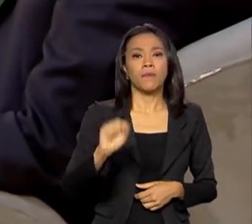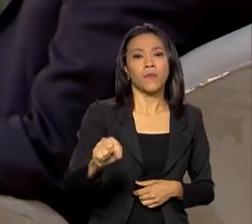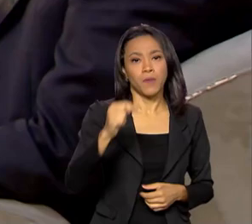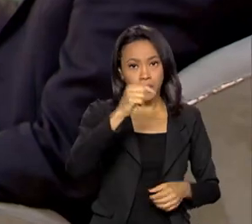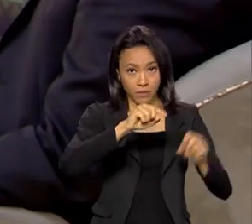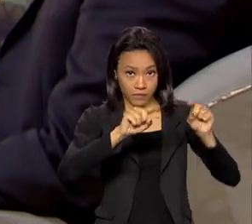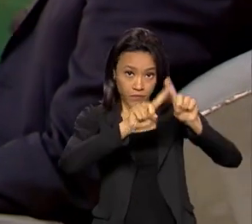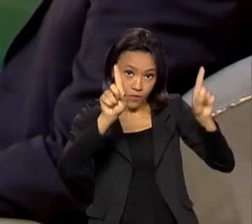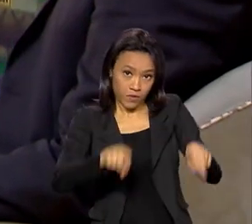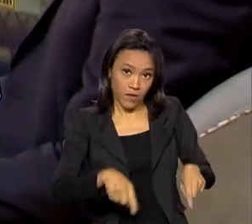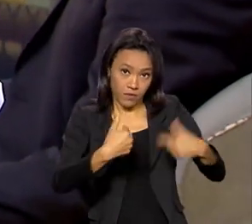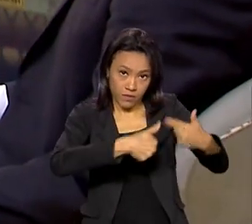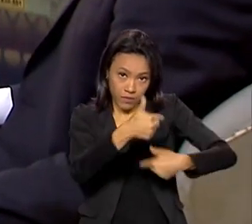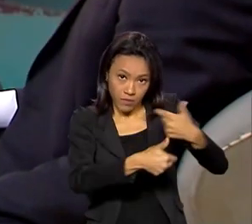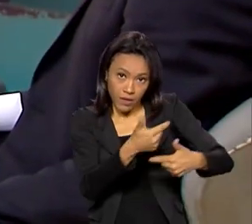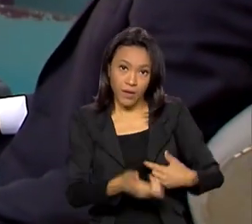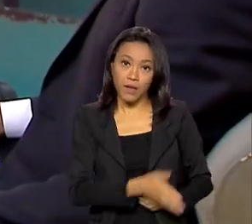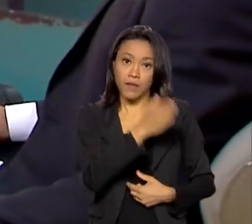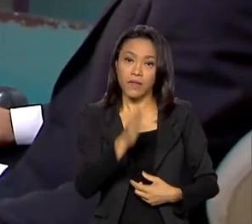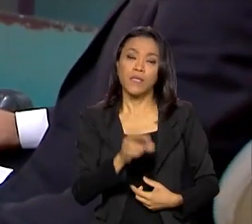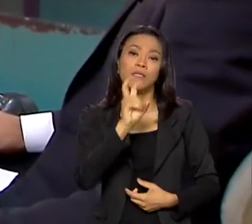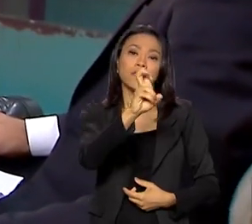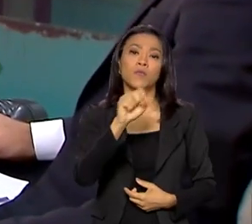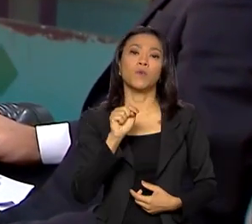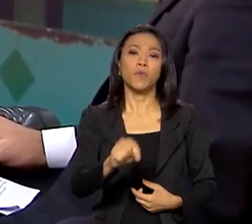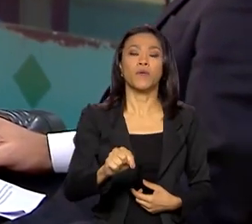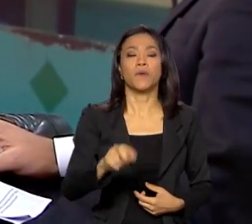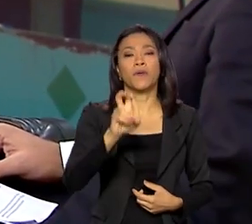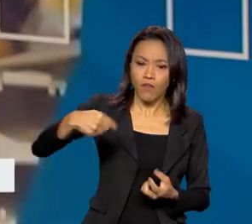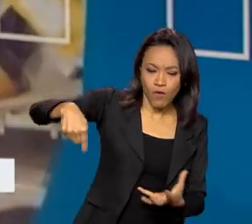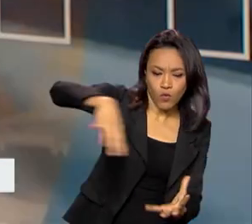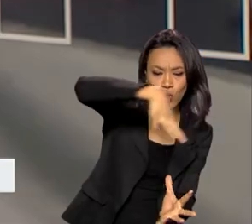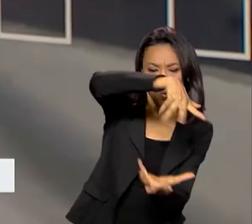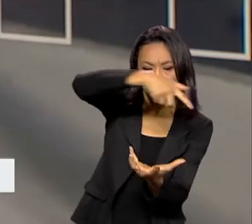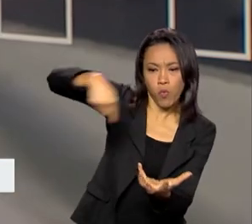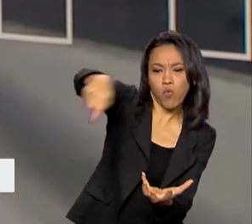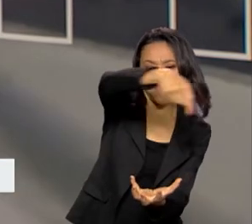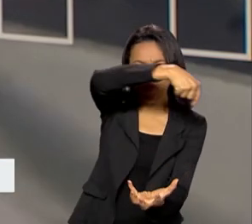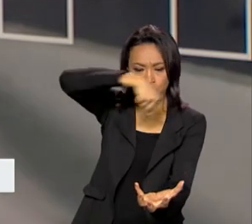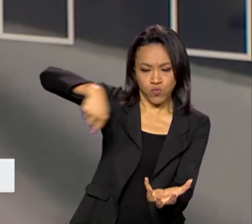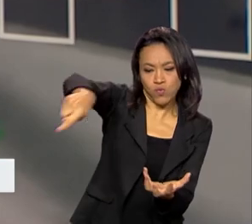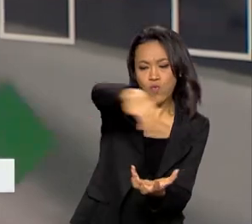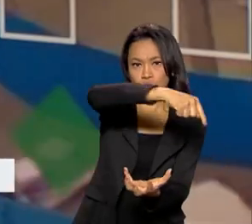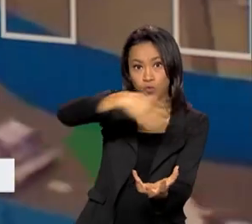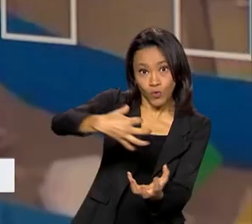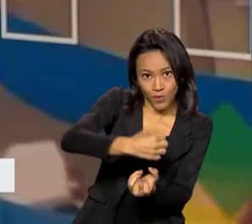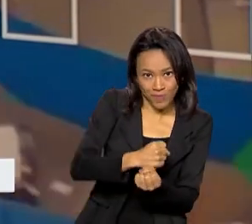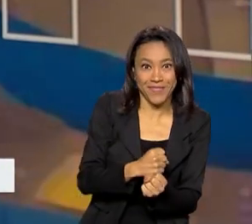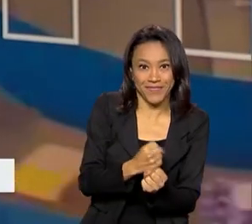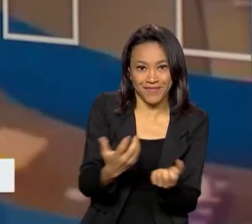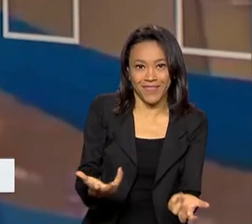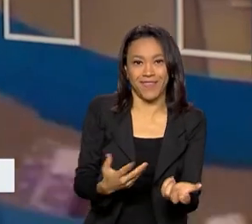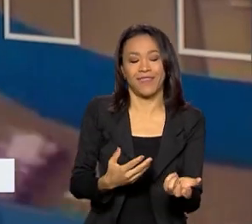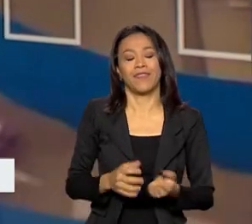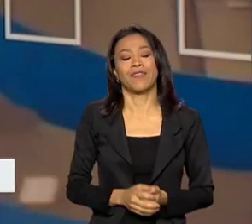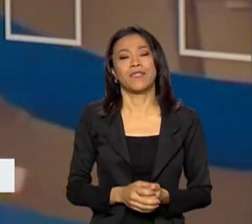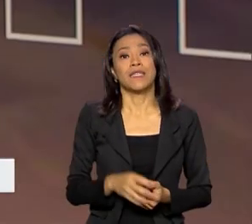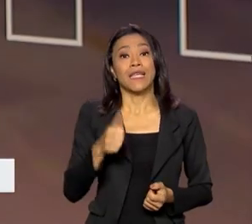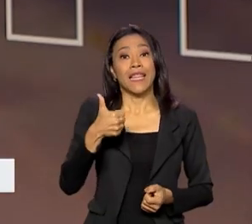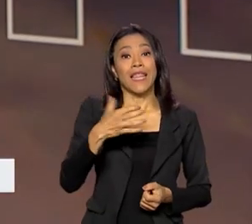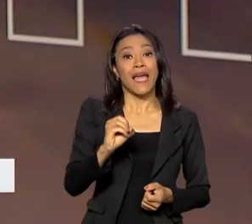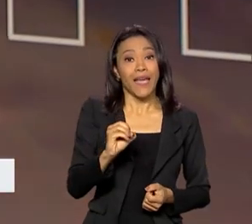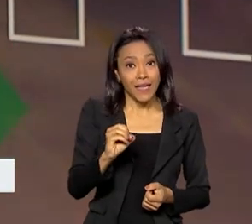empregados, presentes nos 5.570 municípios. Nós temos 10 linhas aéreas, são 10